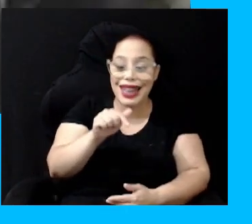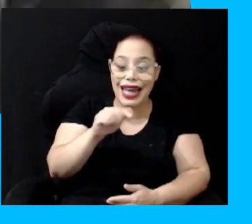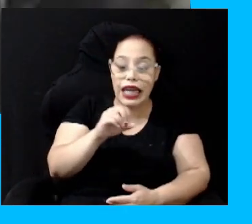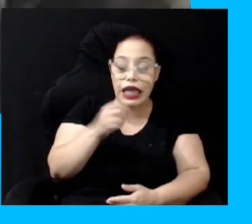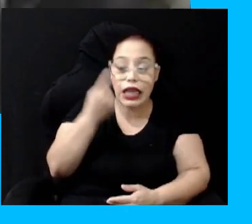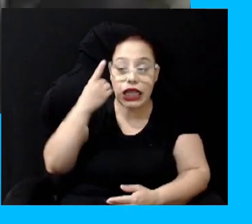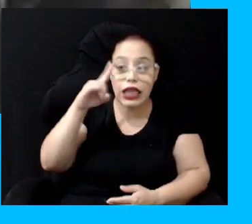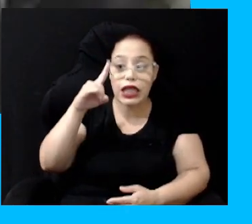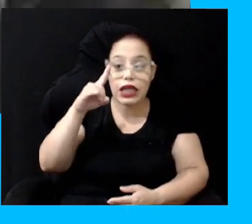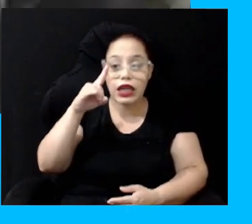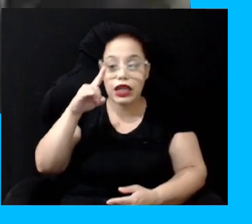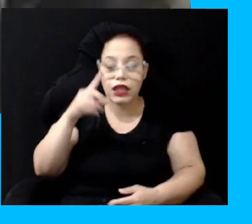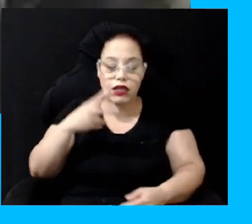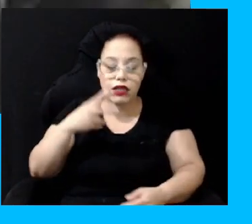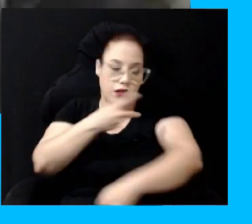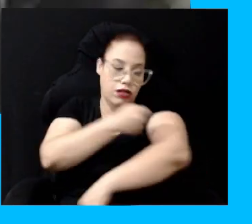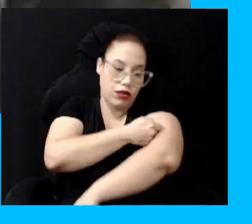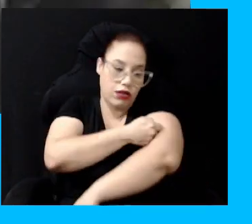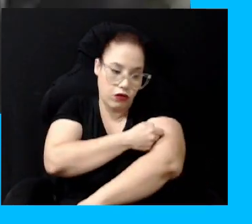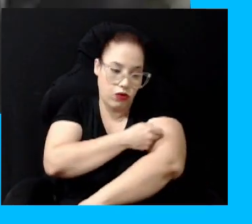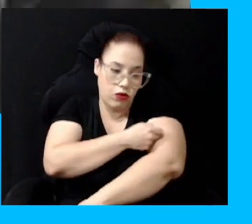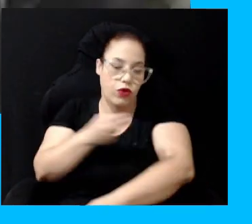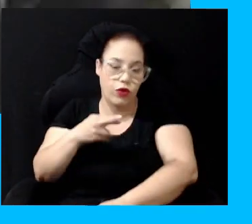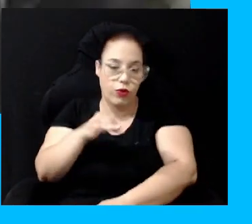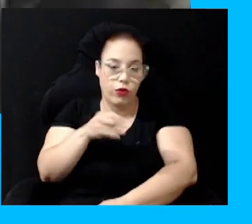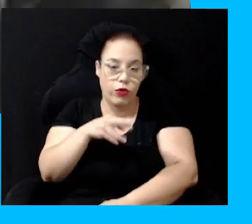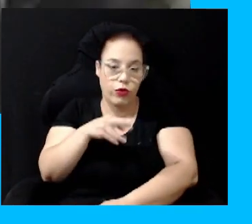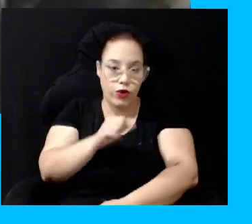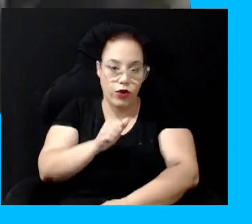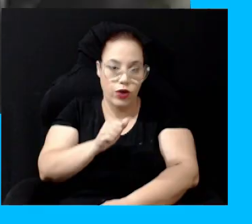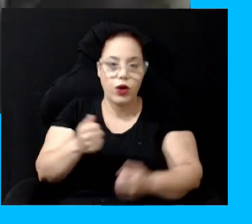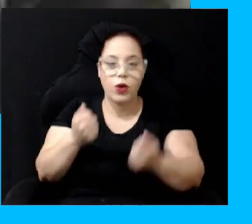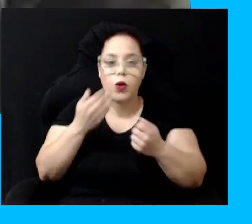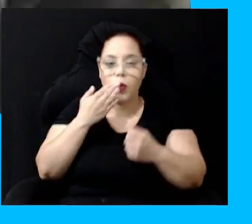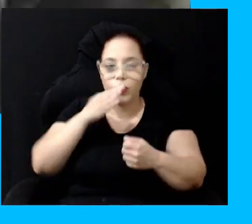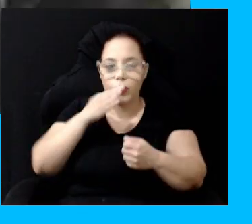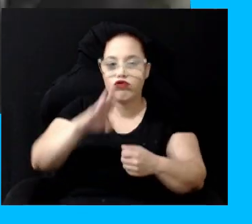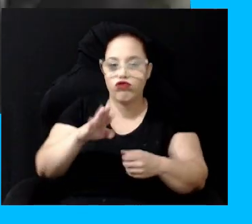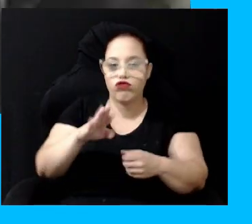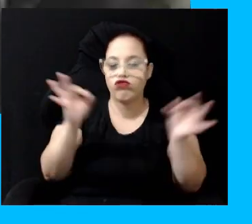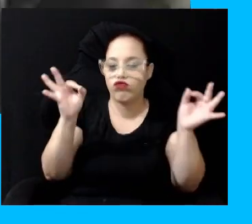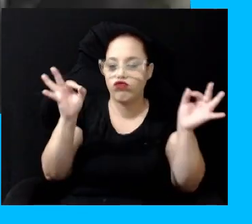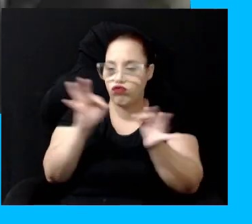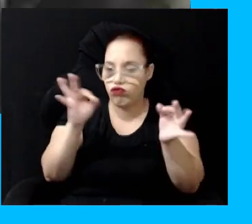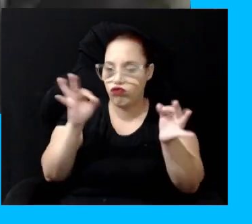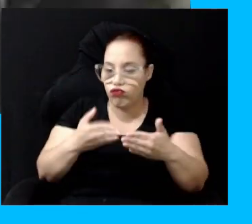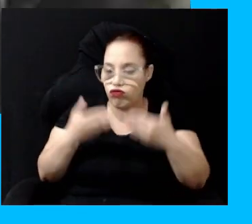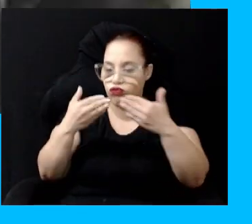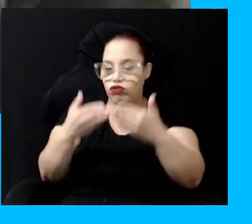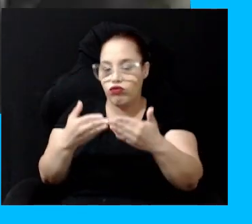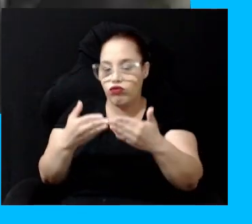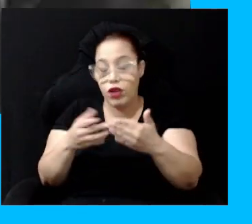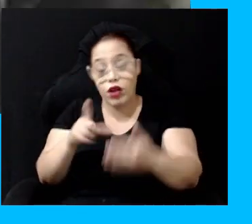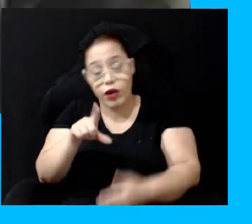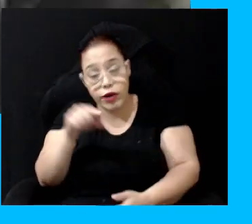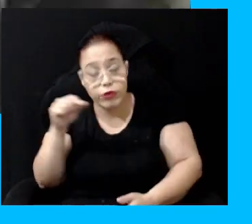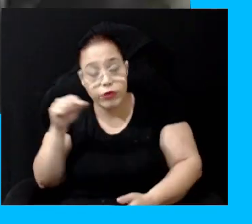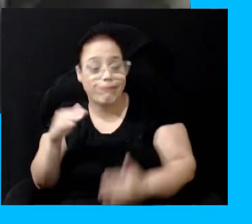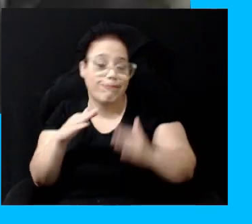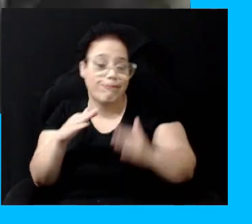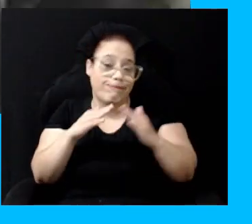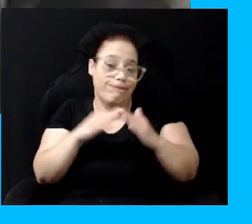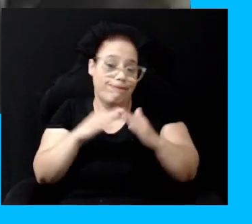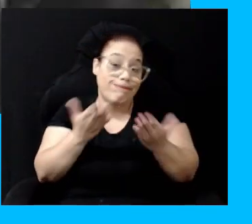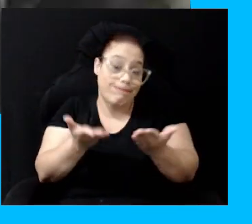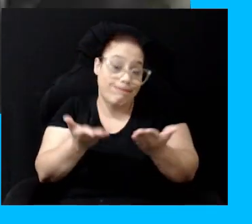está vacinada, vermifugada e promete ser uma ótima companhia. Que tal levar essa bebezinha para casa? É